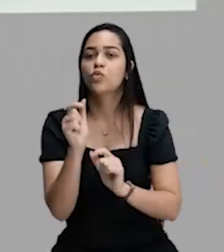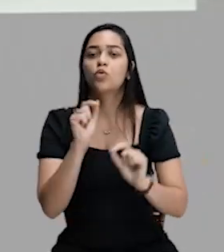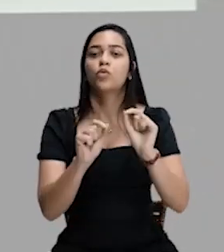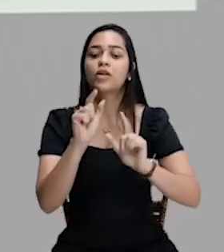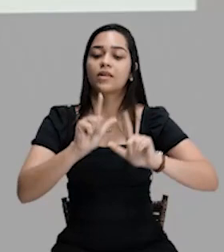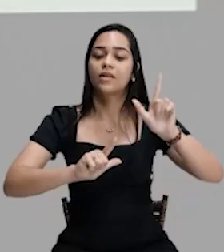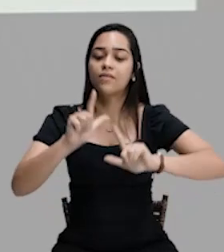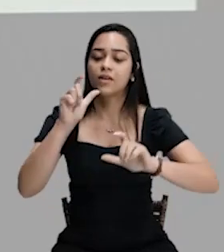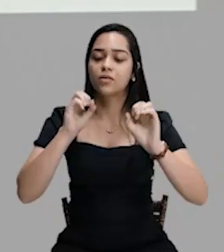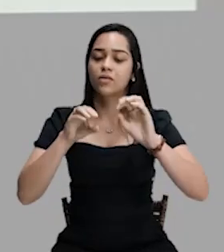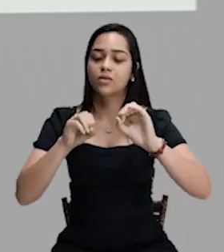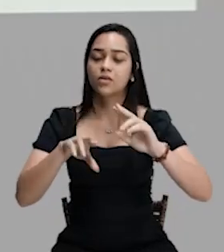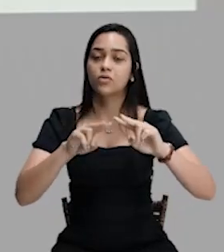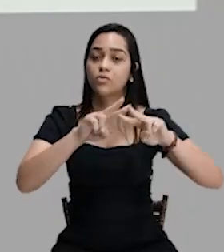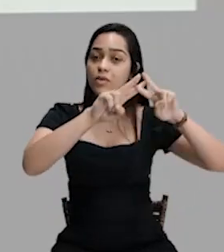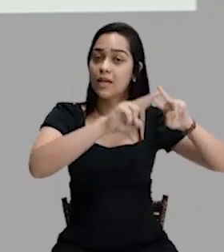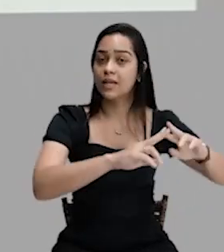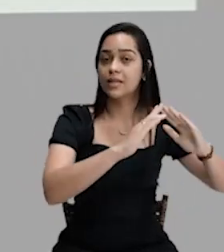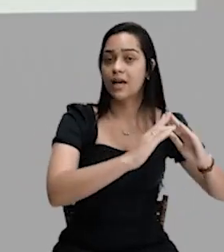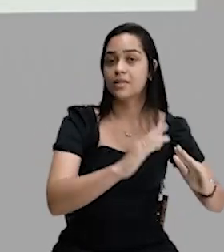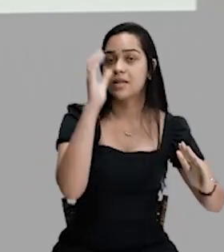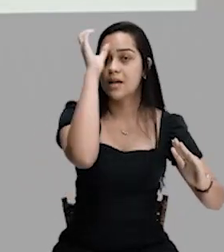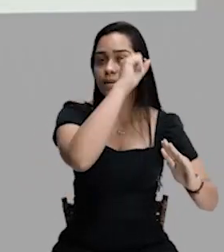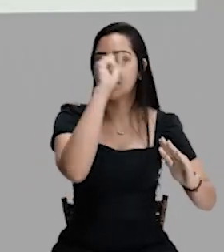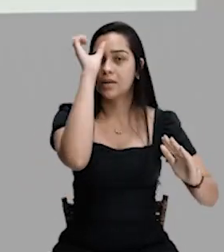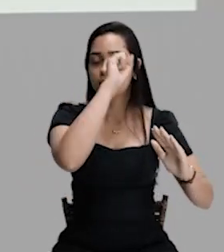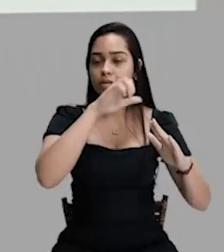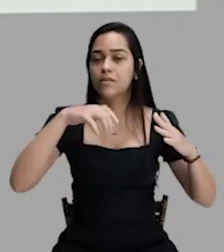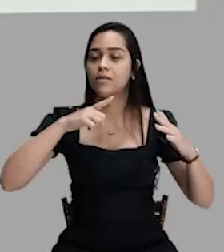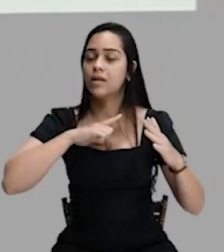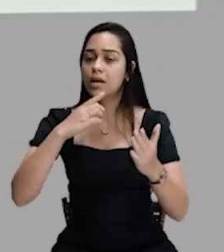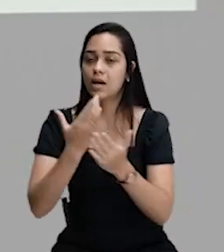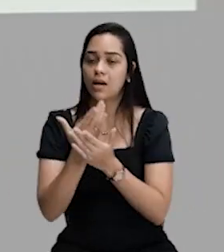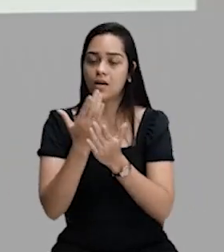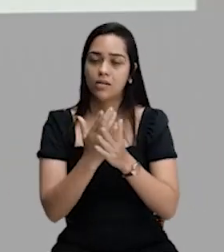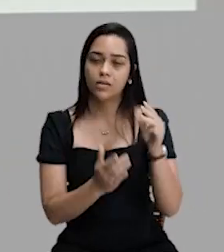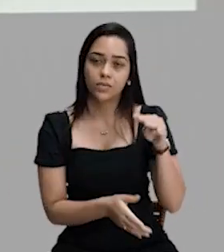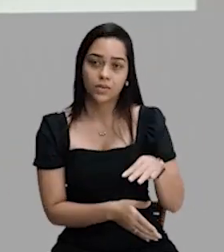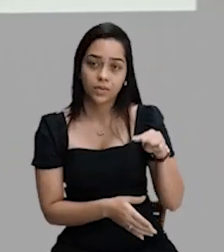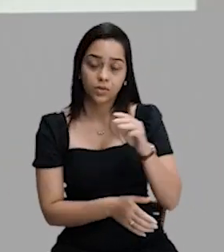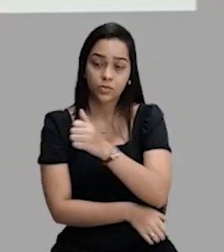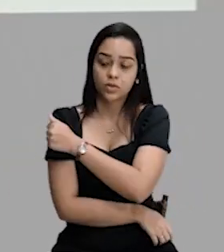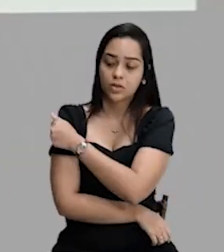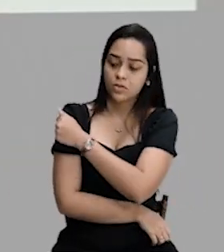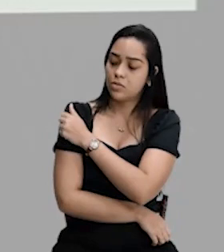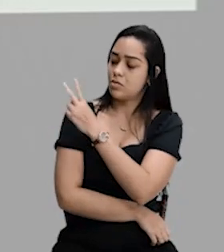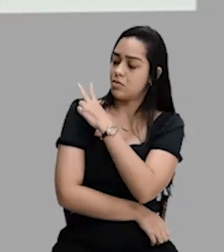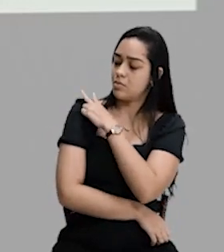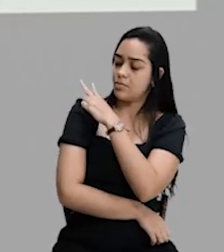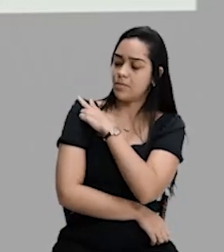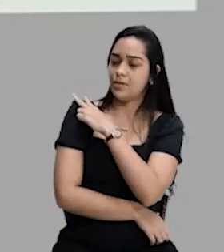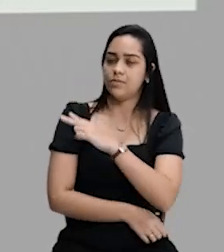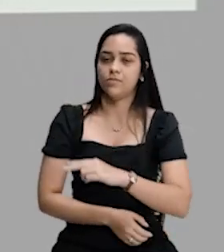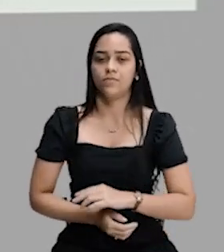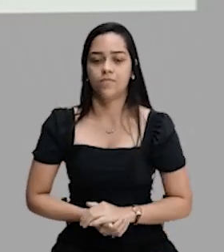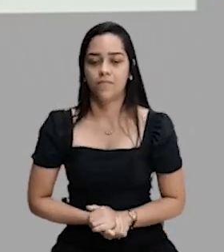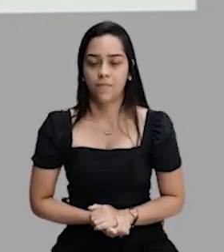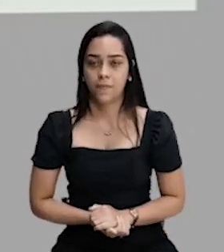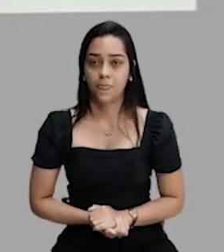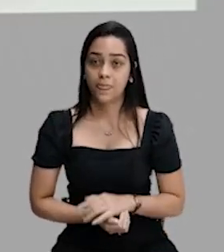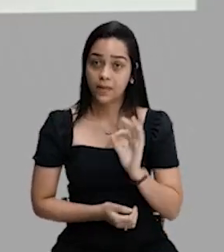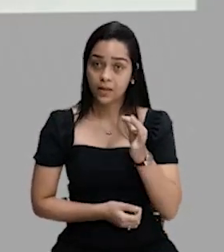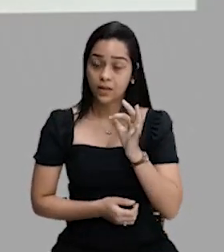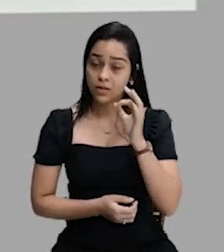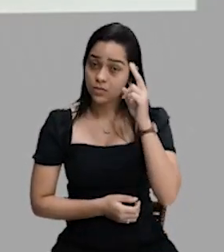na TV educação no programa hashtag fica em casa aprendendo para mais uma aula de matemática dos alunos da segunda série do Ensino Médio tá